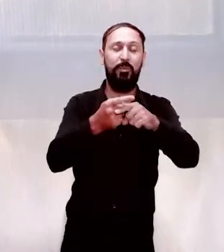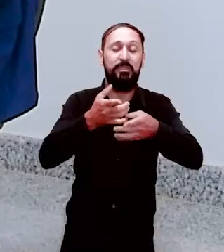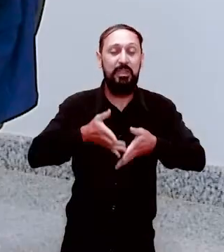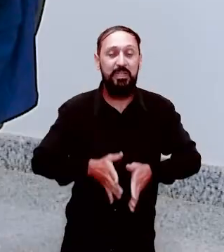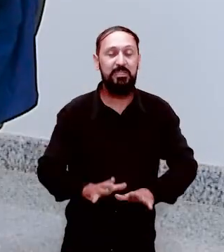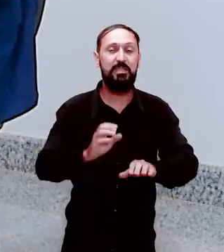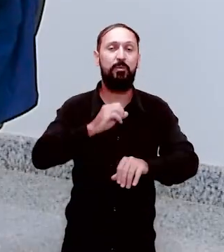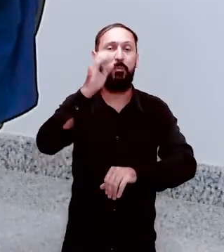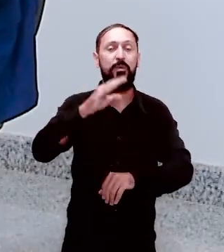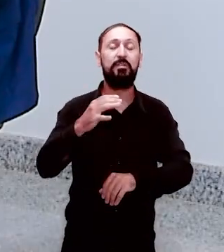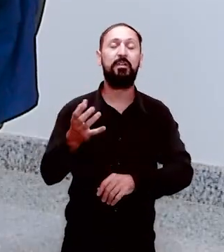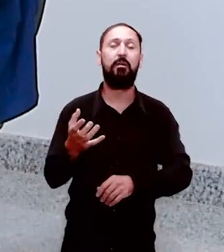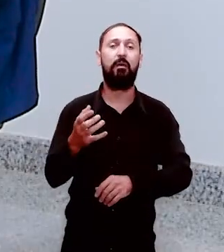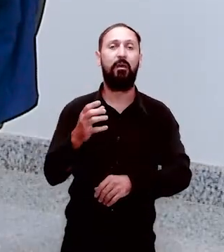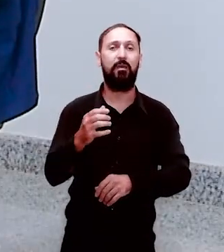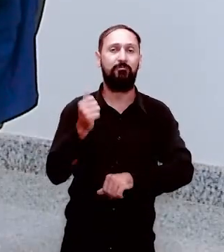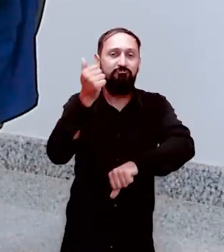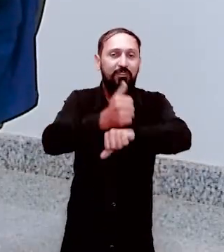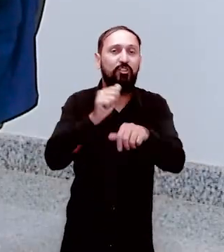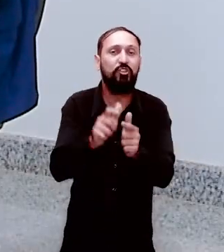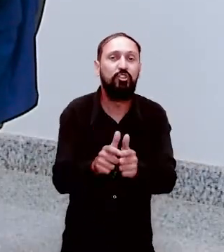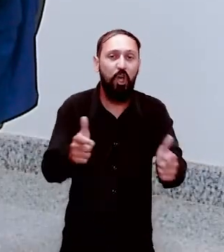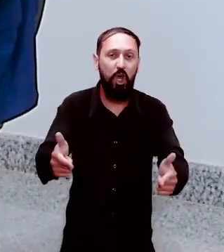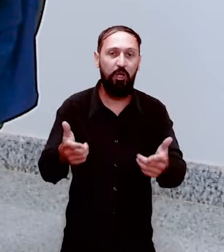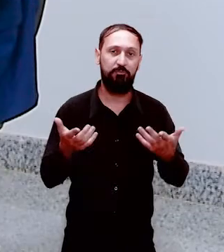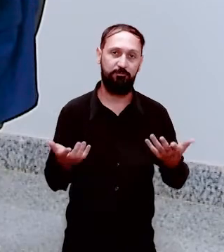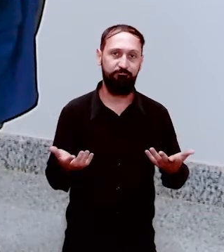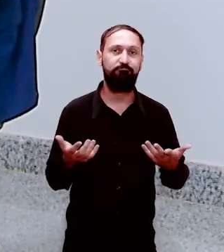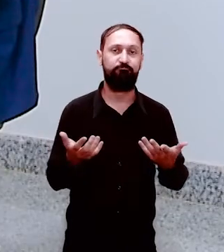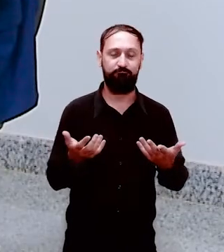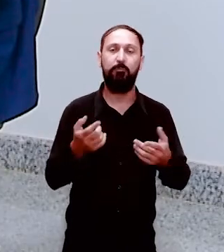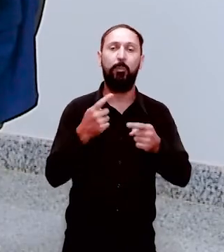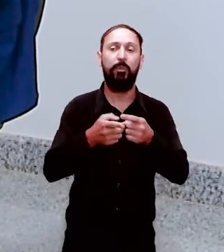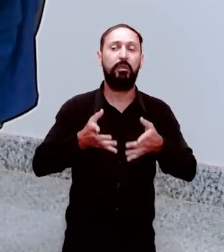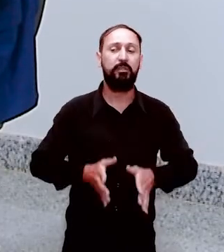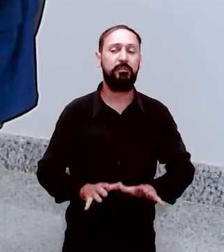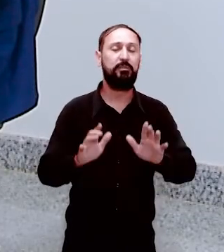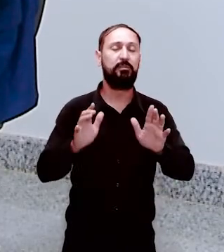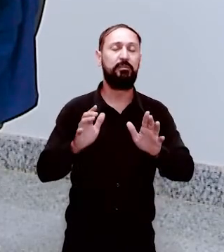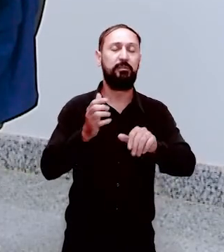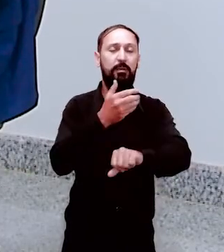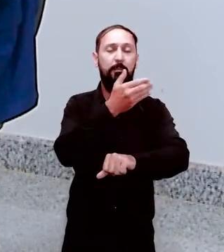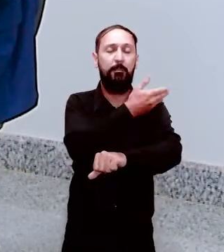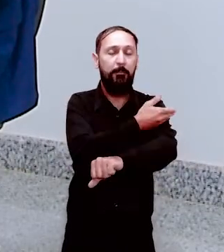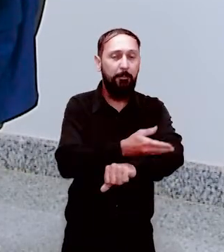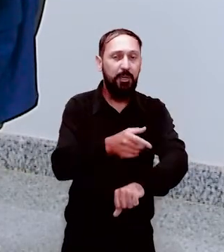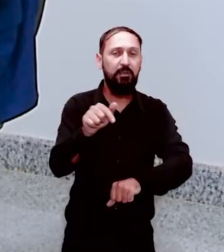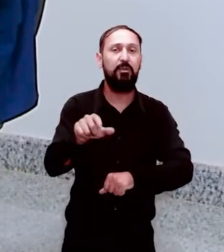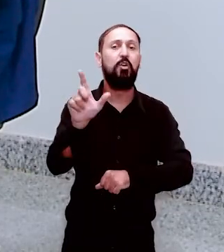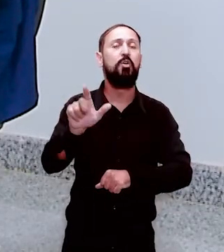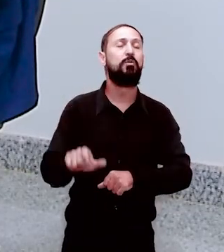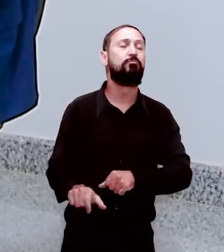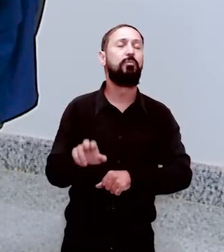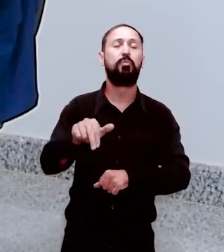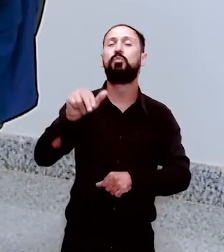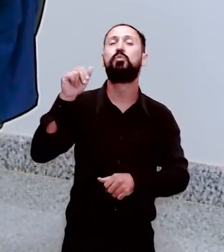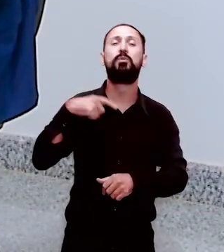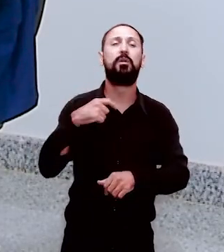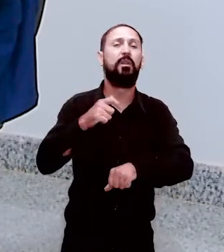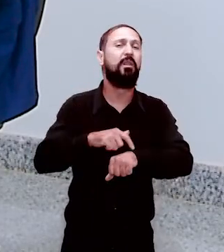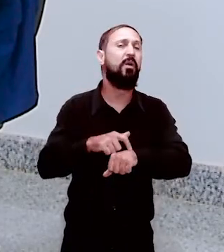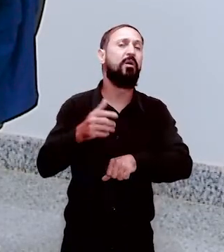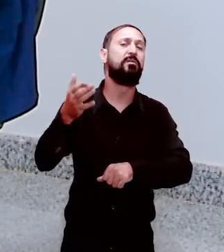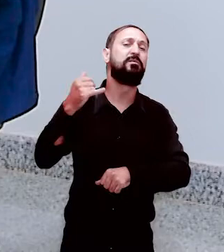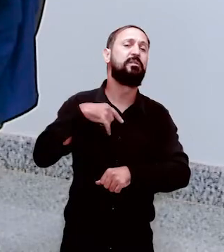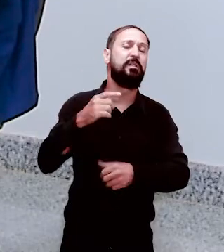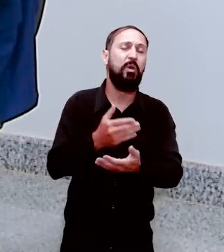branco, porque você não vai enfrentar o que as pessoas... É um privilégio, é um privilégio. Nascer branco, você não vai enfrentar o que as pessoas negras enfrentam